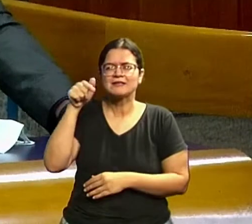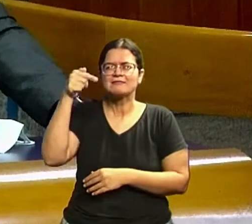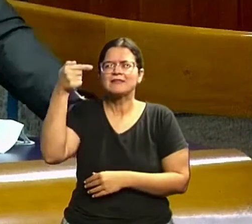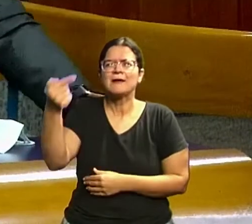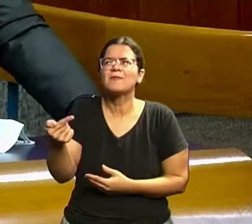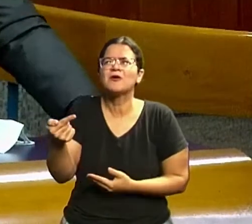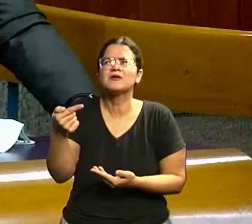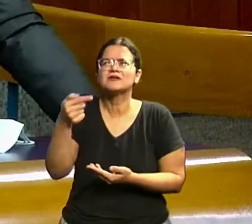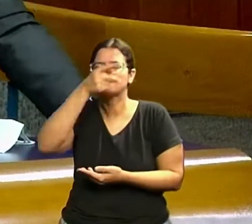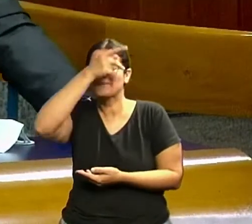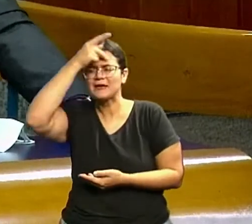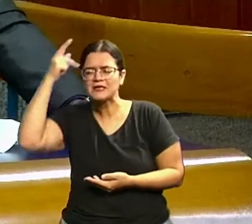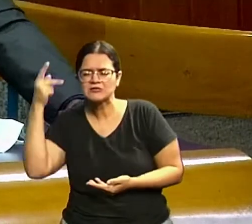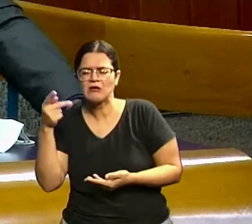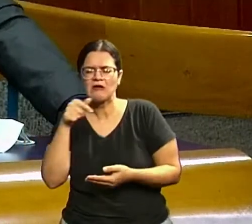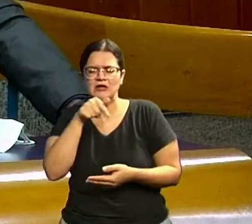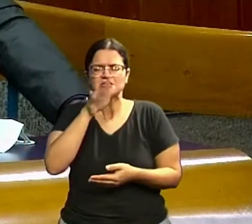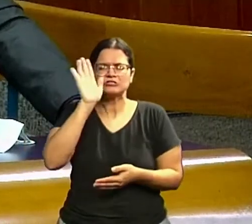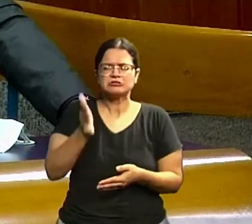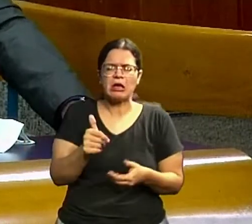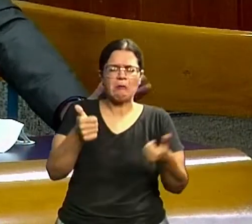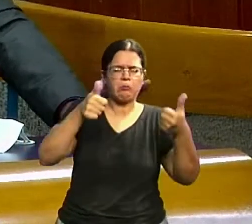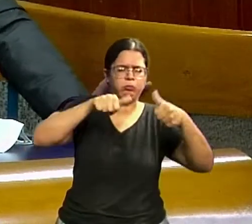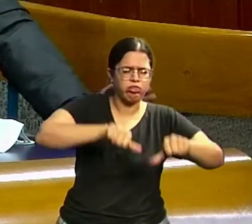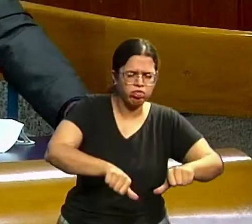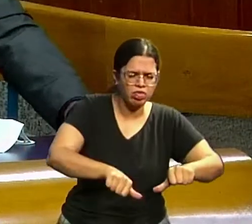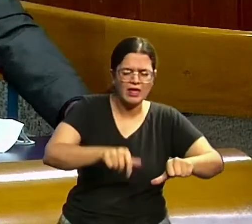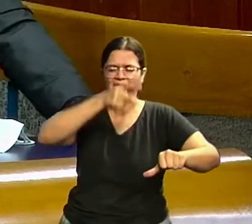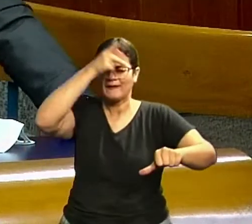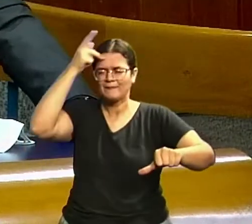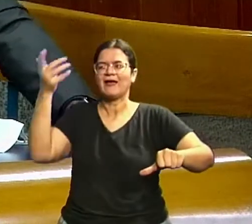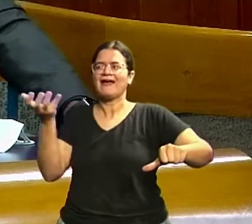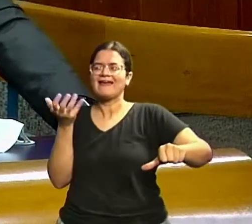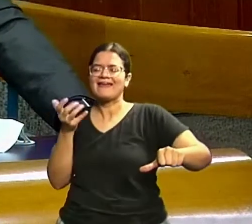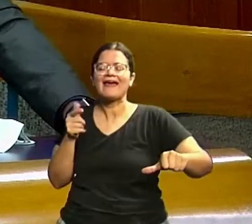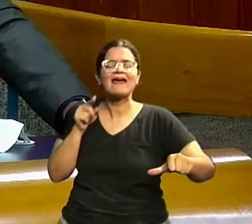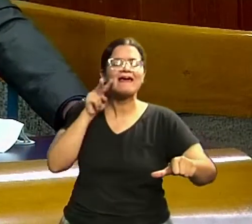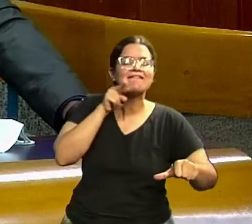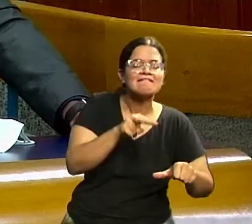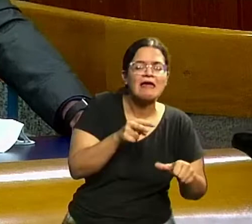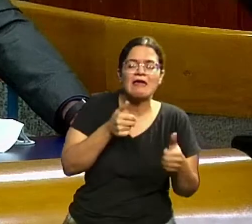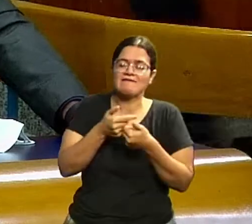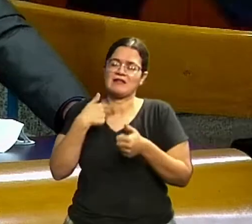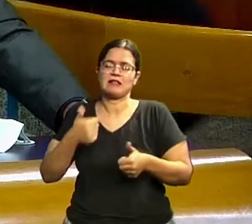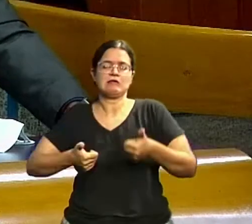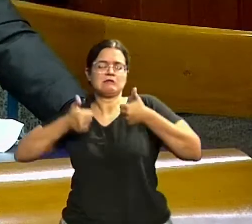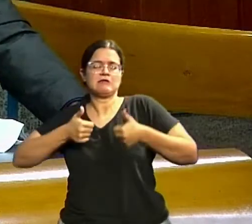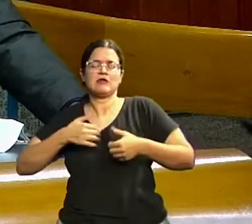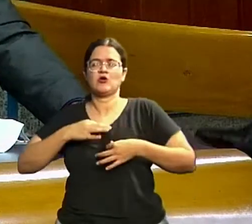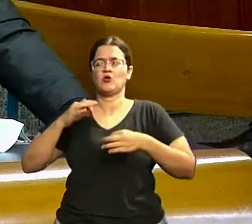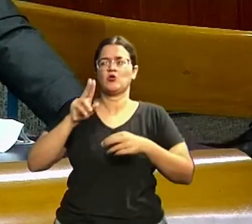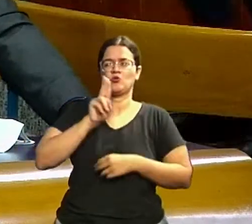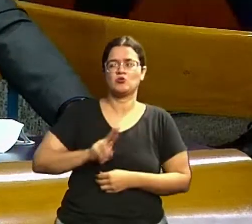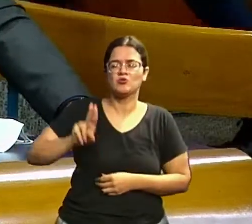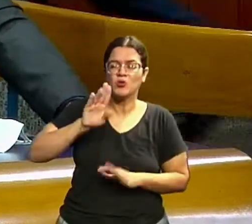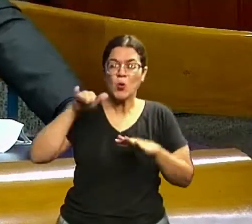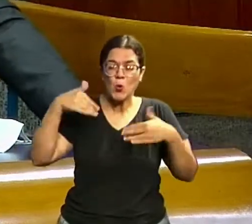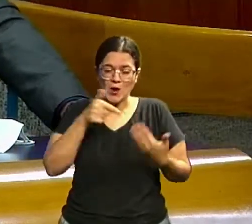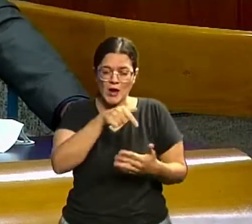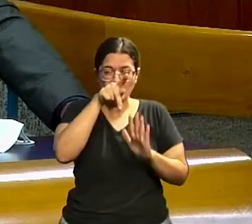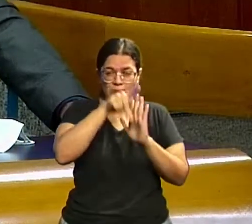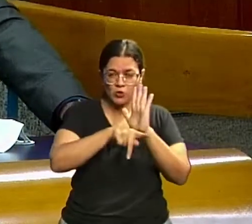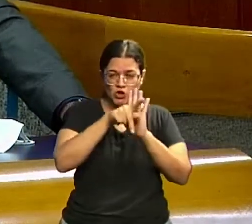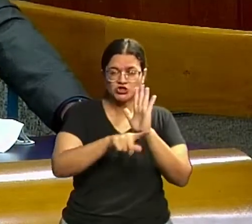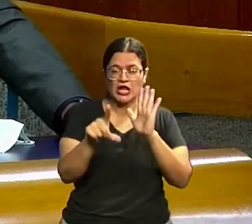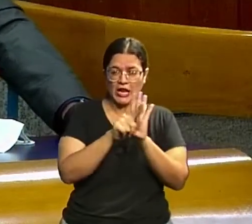morta, todo mundo quer dar leite para a onça, todo mundo chega perto da onça depois que ela está morta. Quando esse projeto de lei estava